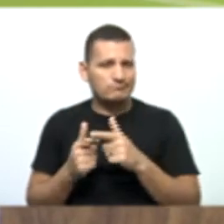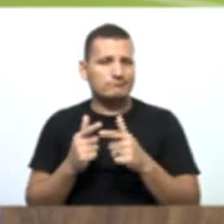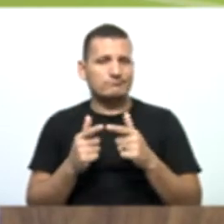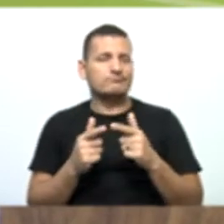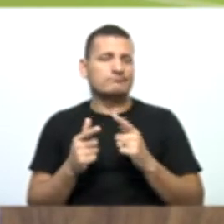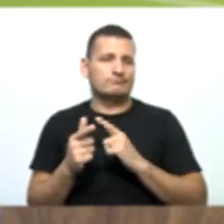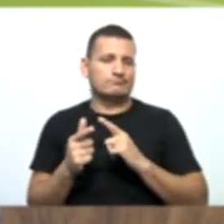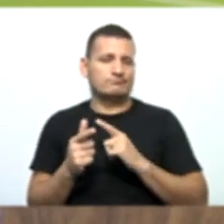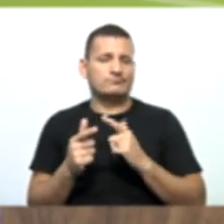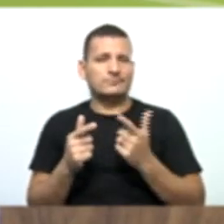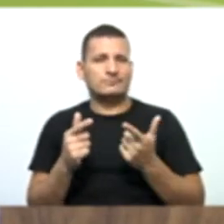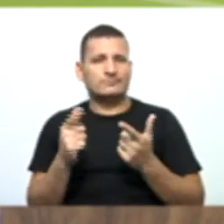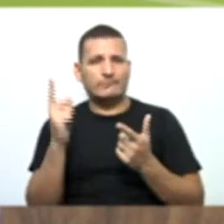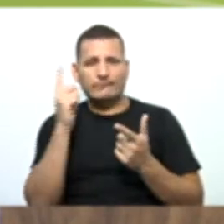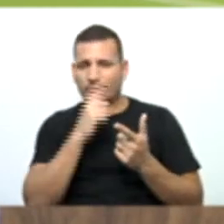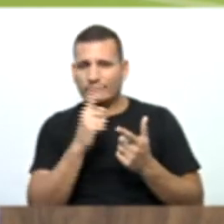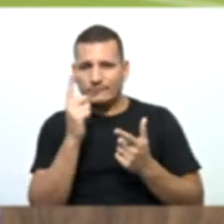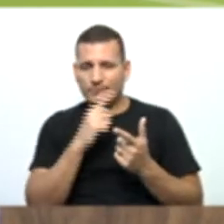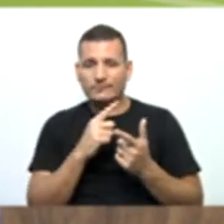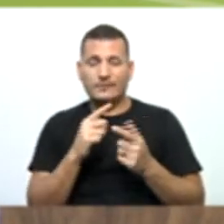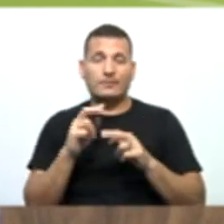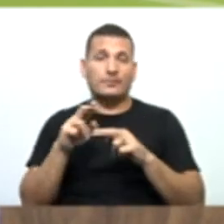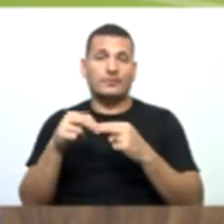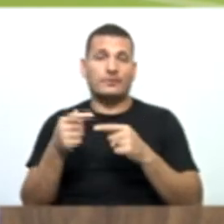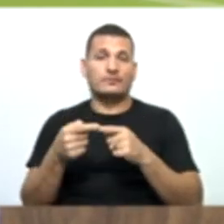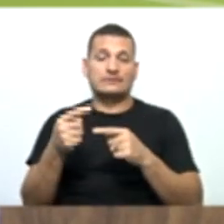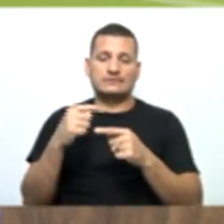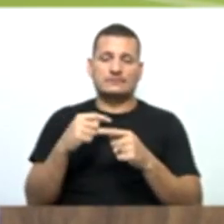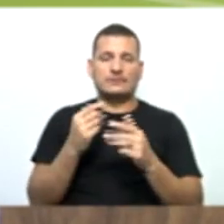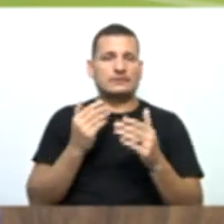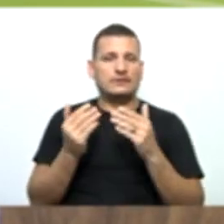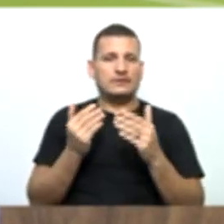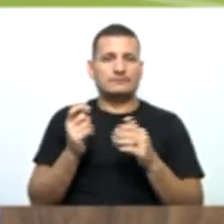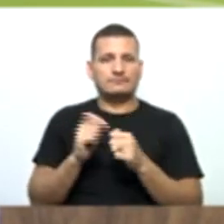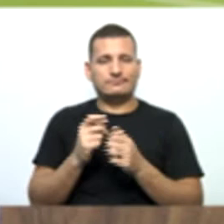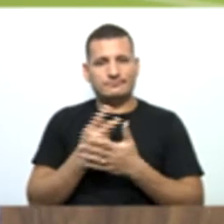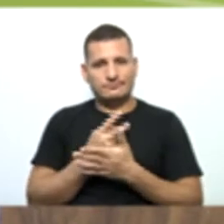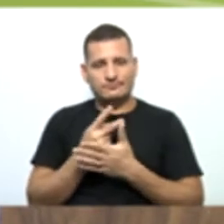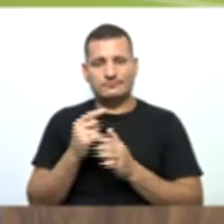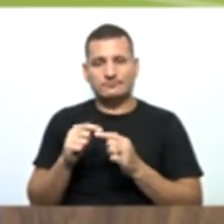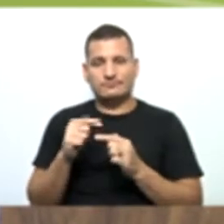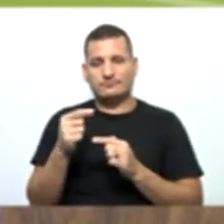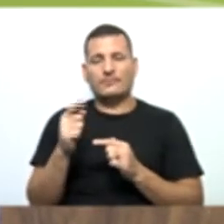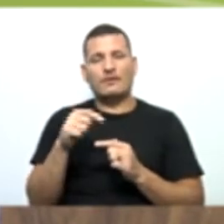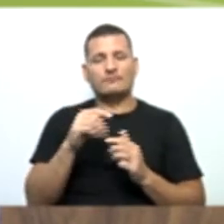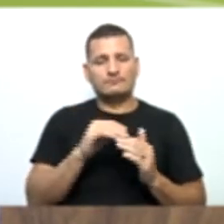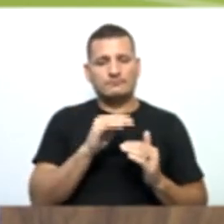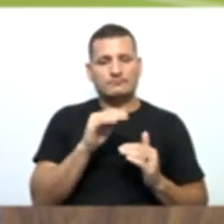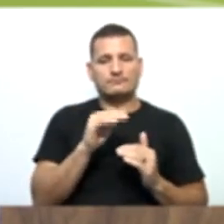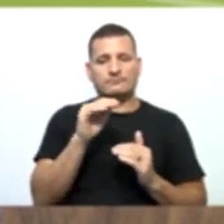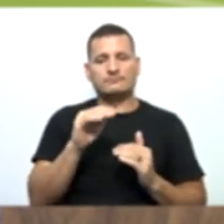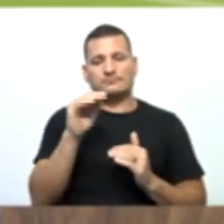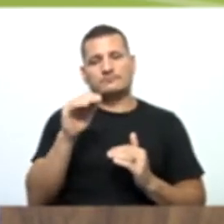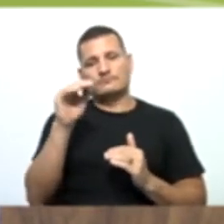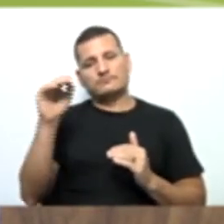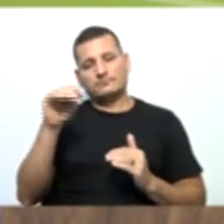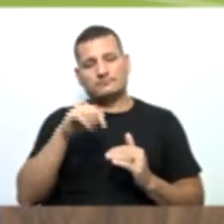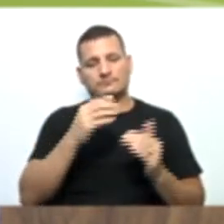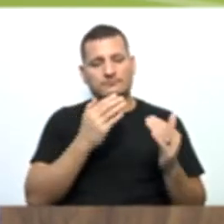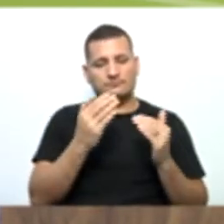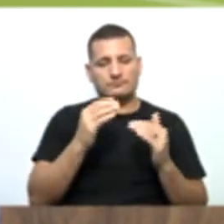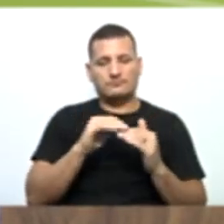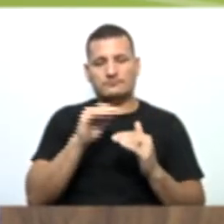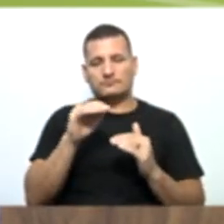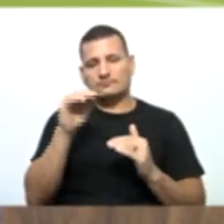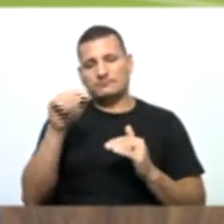alguma defasagem por conta da análise que foi feita. Então, é toda uma escadinha. Vem a análise, depois vem o